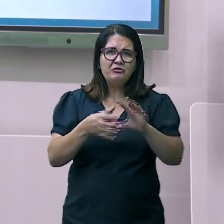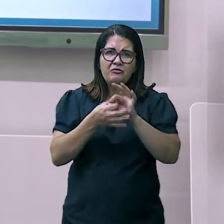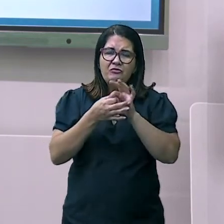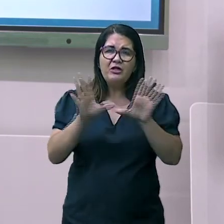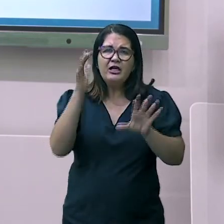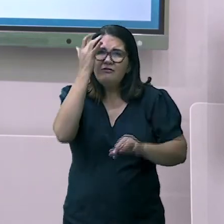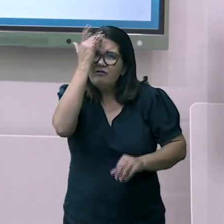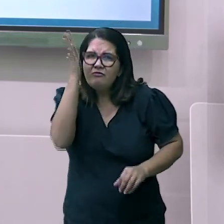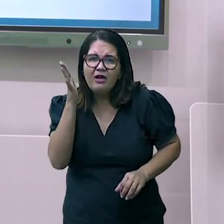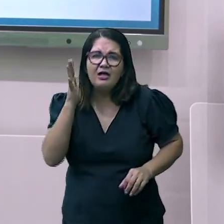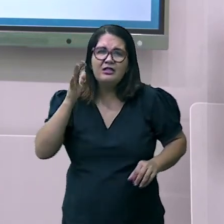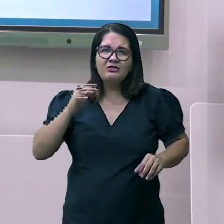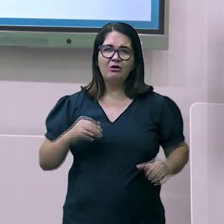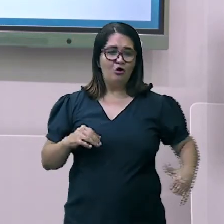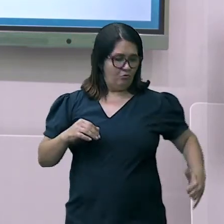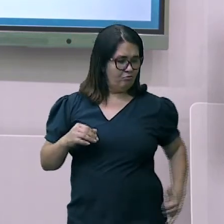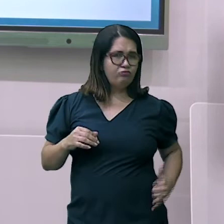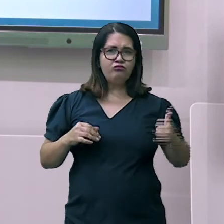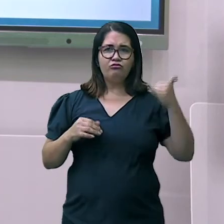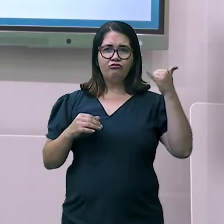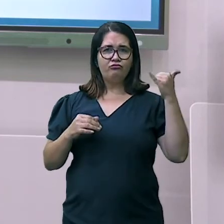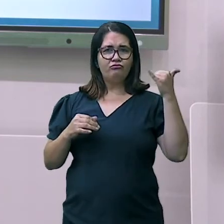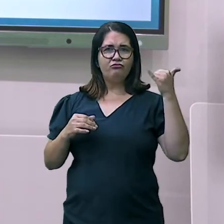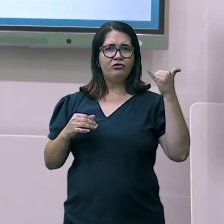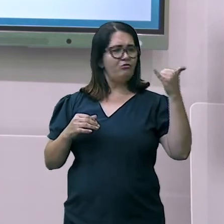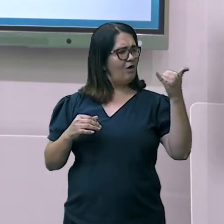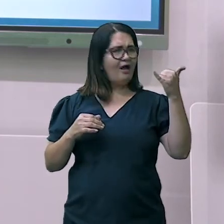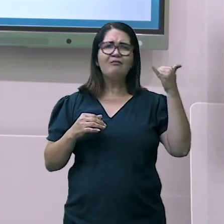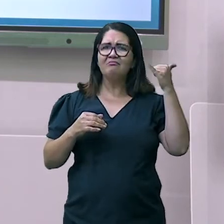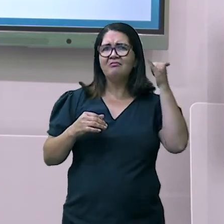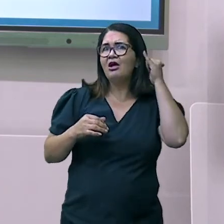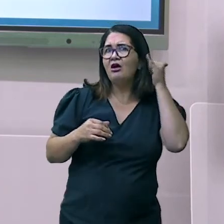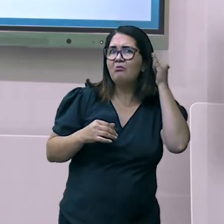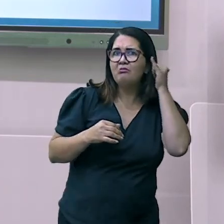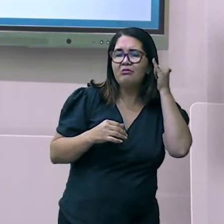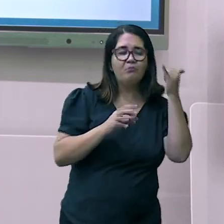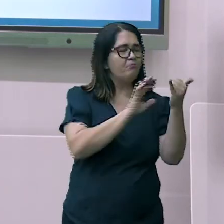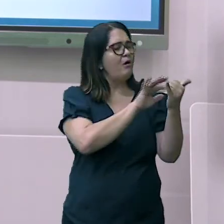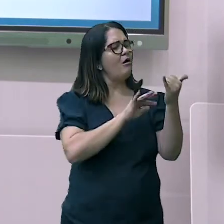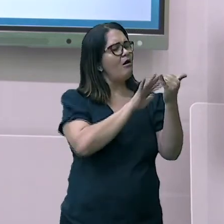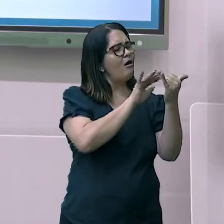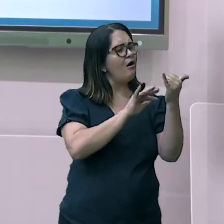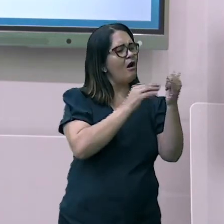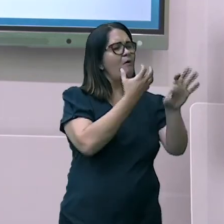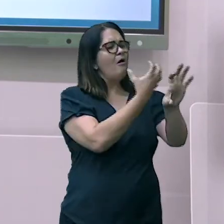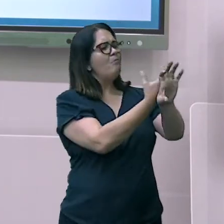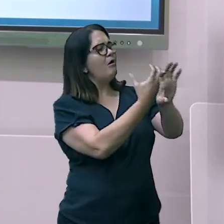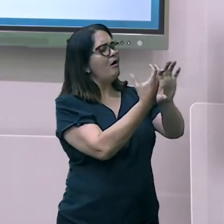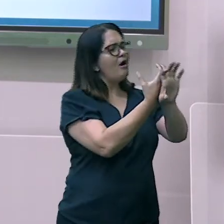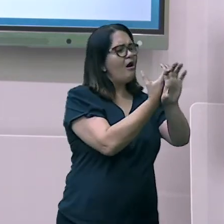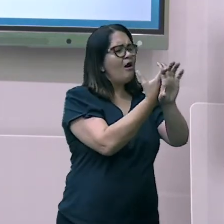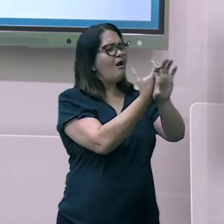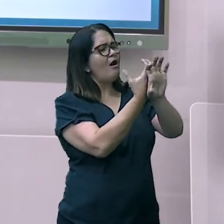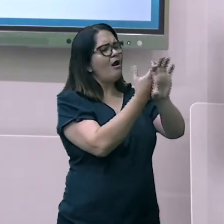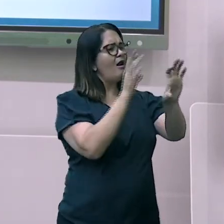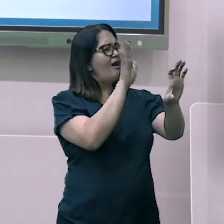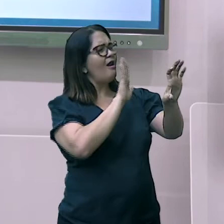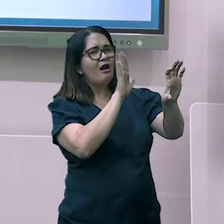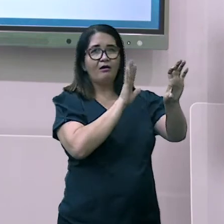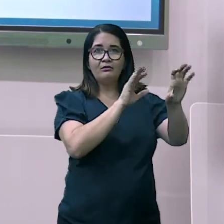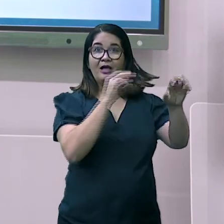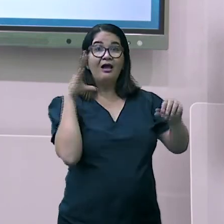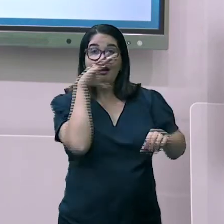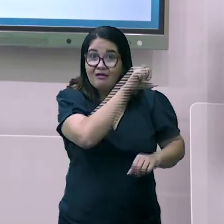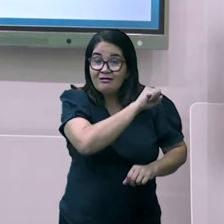ligação, ou eu não tenho celular, mas eu tenho um telefone fixo e também eu tenho outros meios de comunicação,